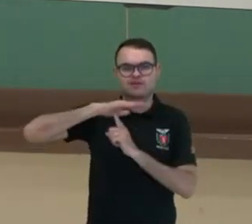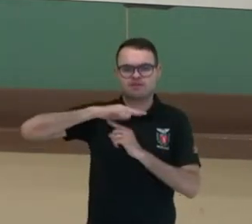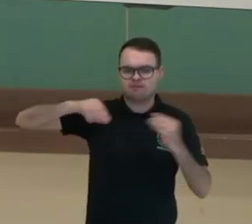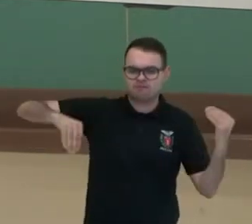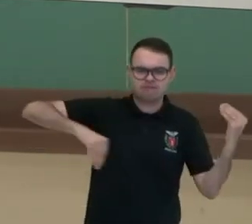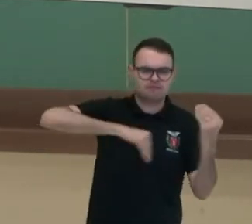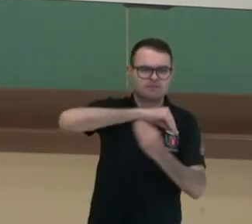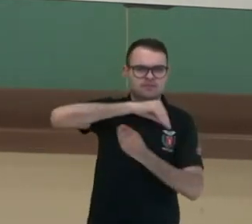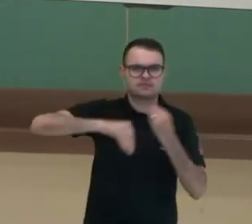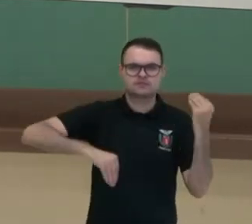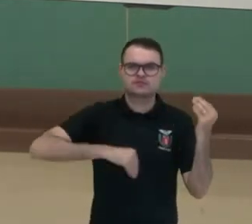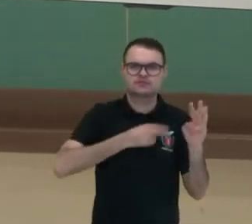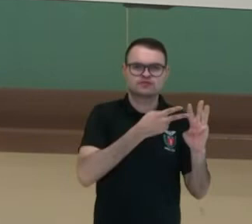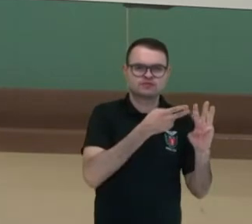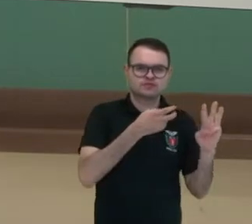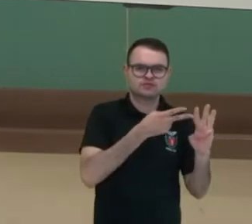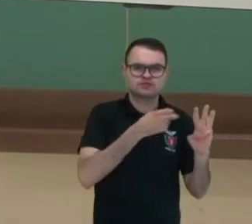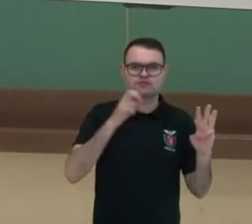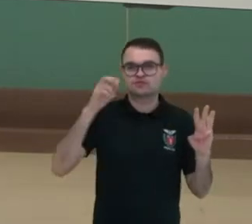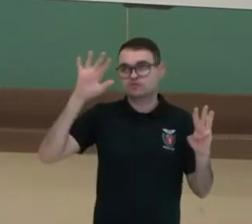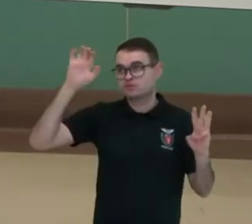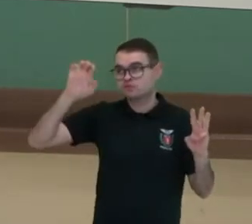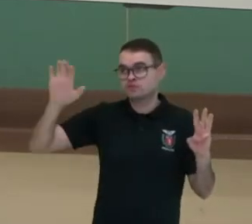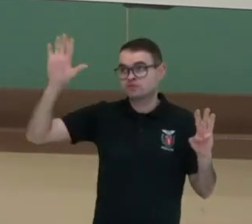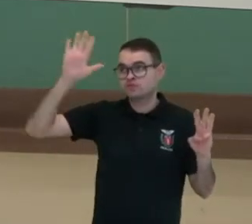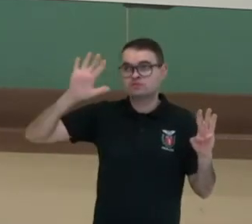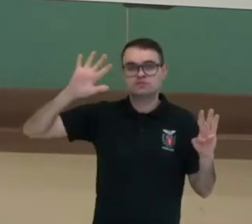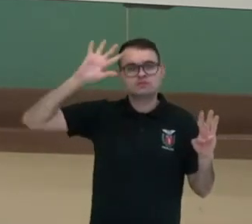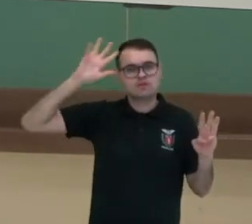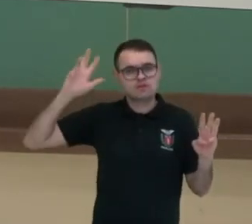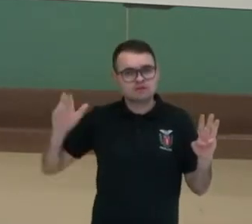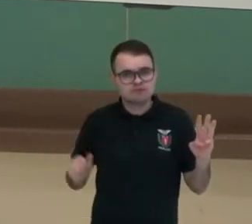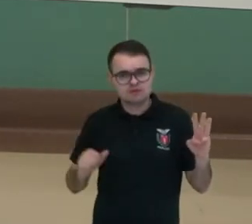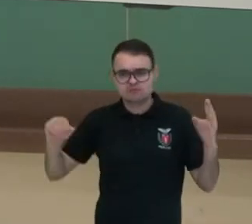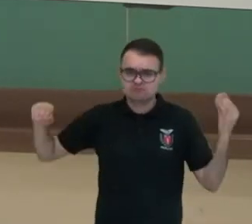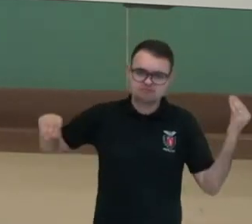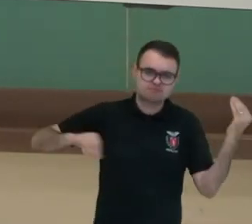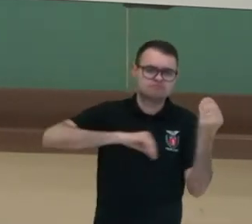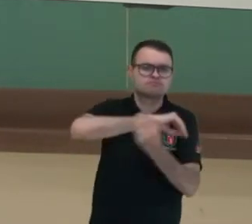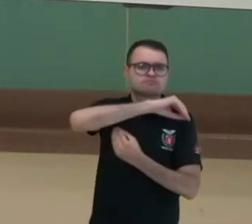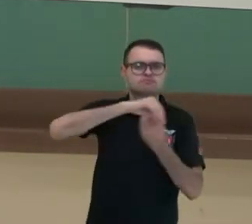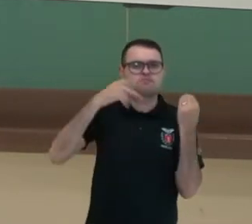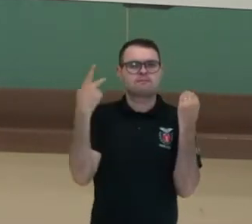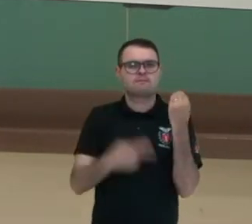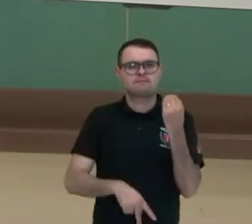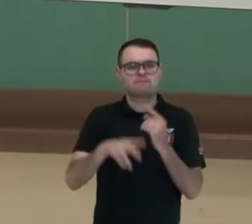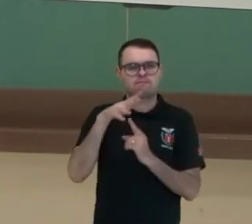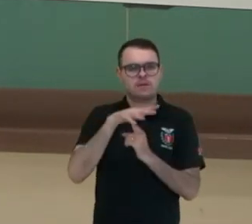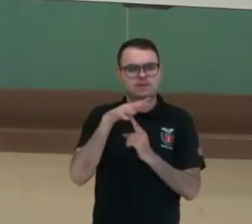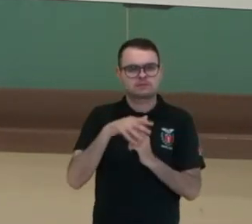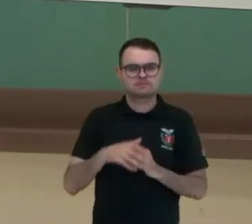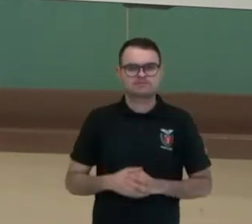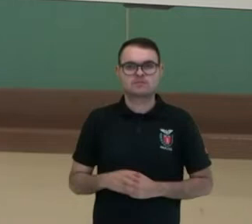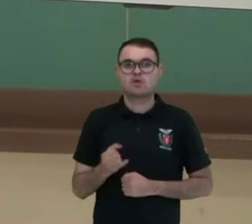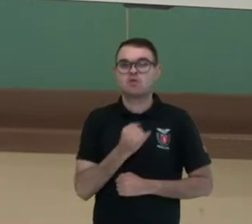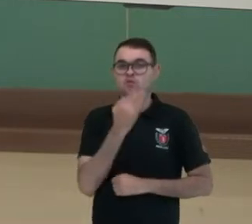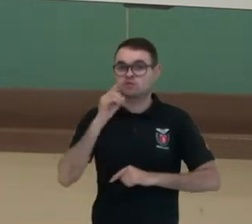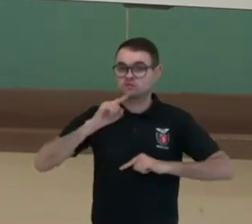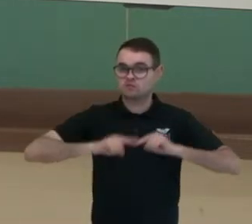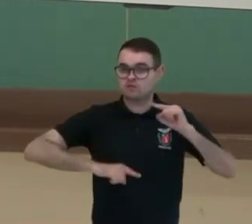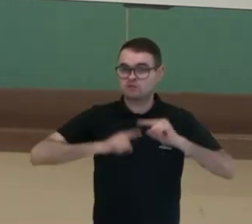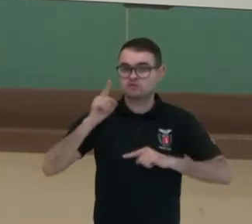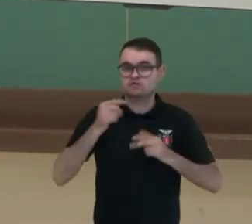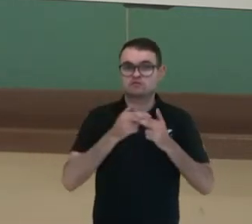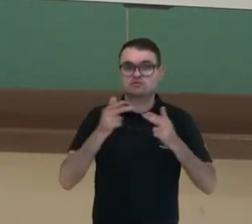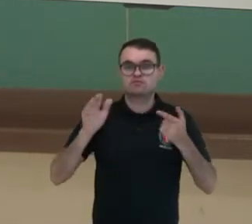ingredientes indígenas, europeus e africanos, típicos do estado do Paraná, no Brasil. Alguns produtos